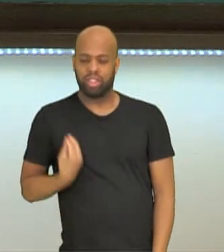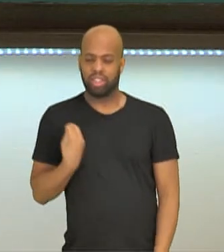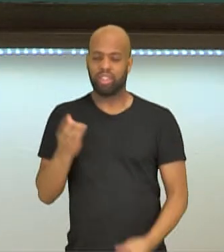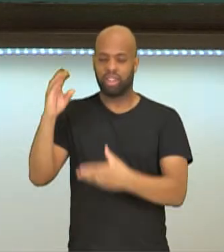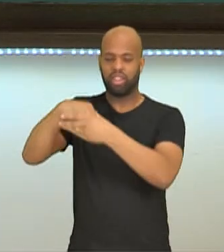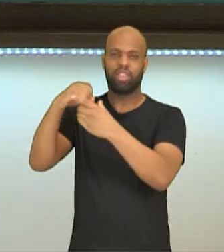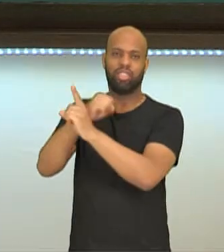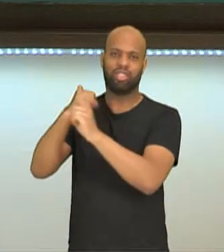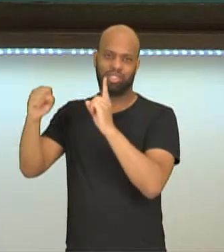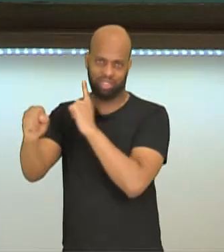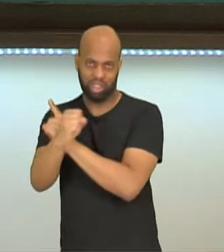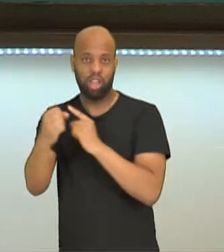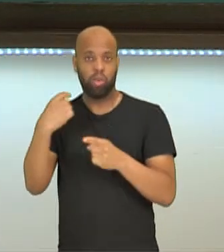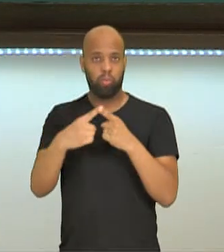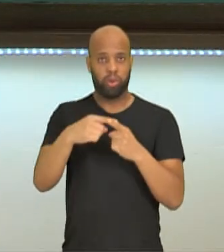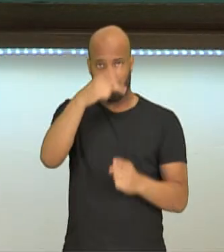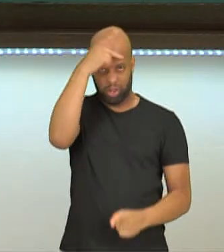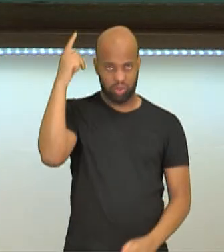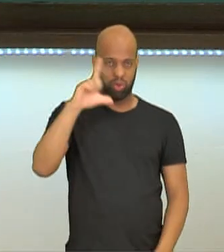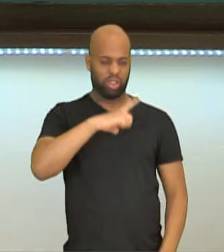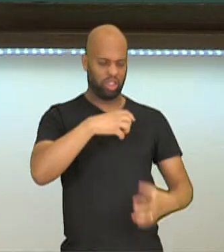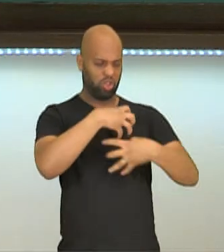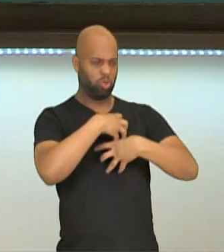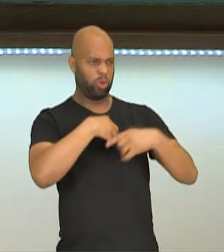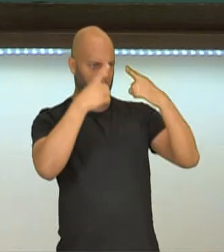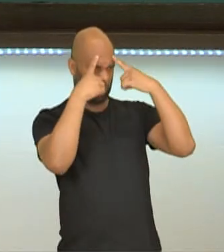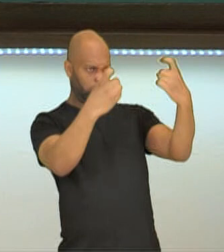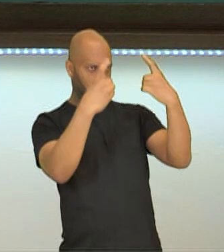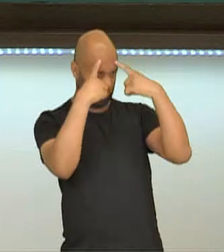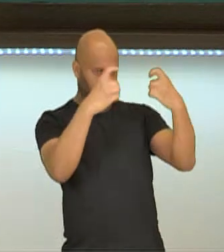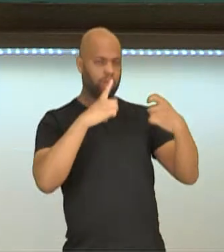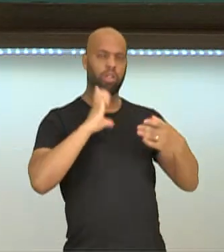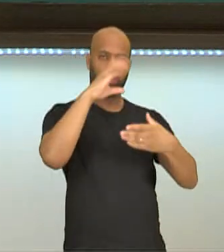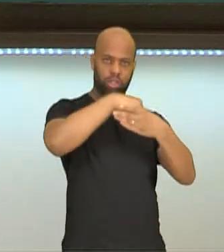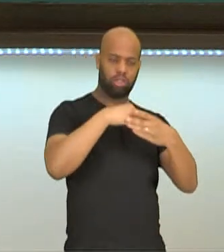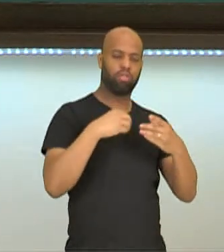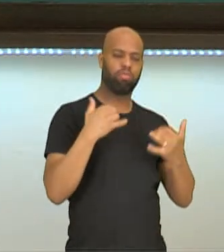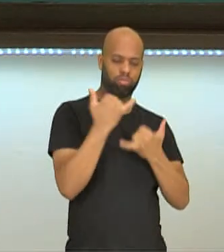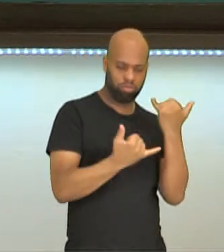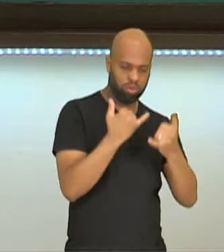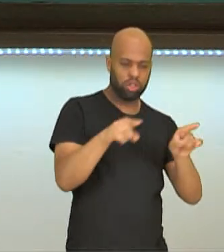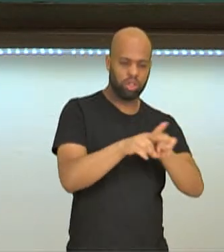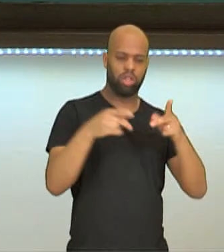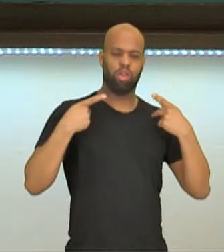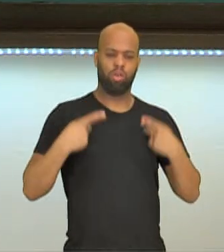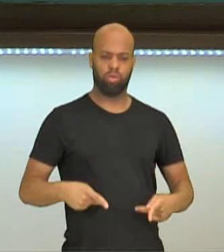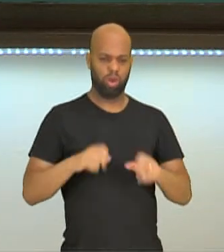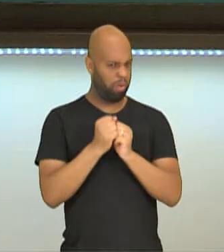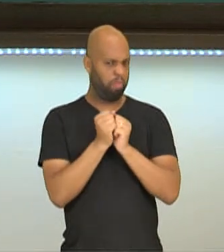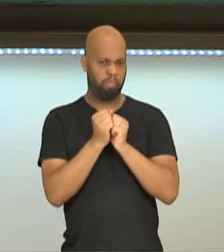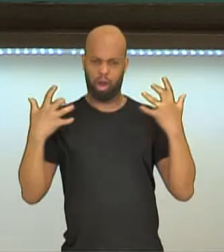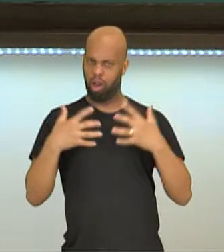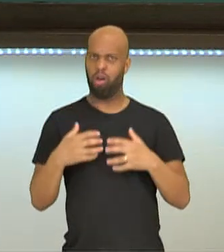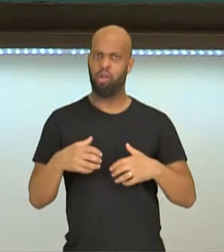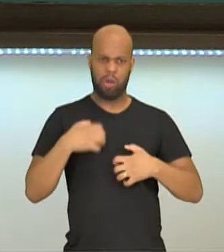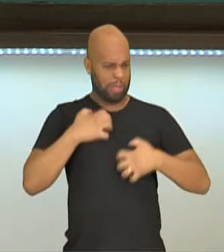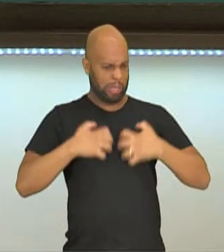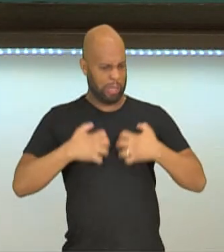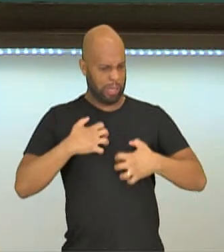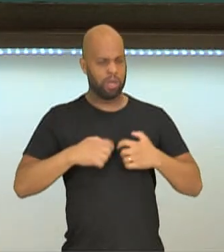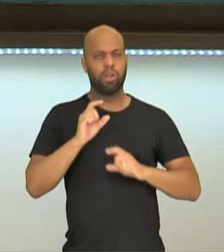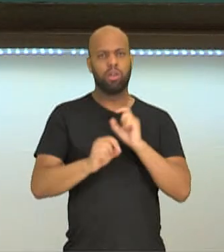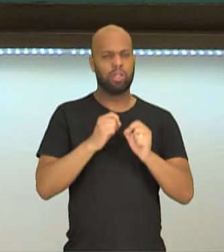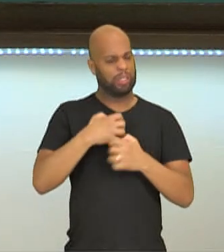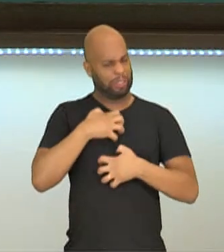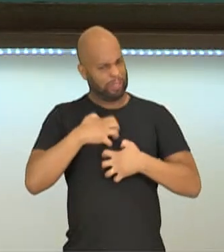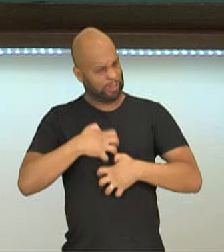aquela pessoa que tem um comportamento mais agressivo dentro de um jogo, que tem uma postura mais explosiva, já reflete